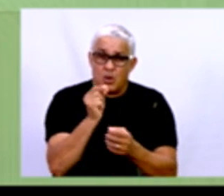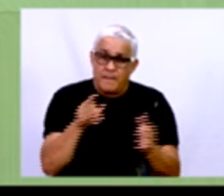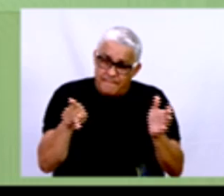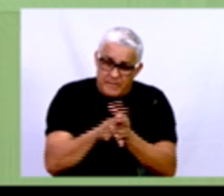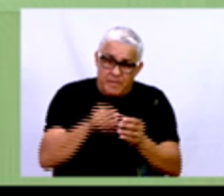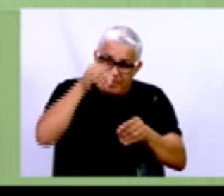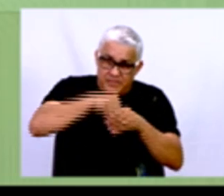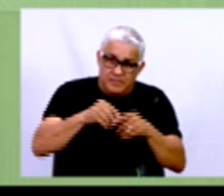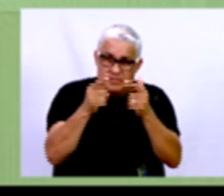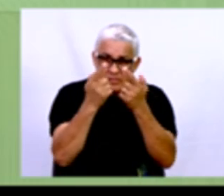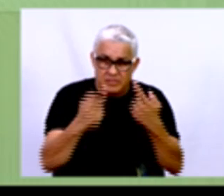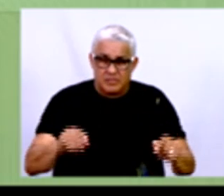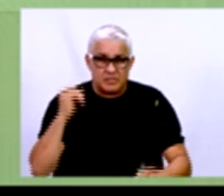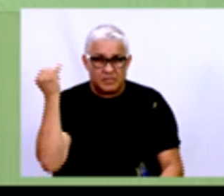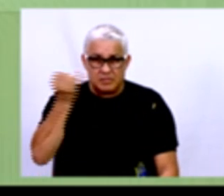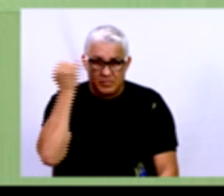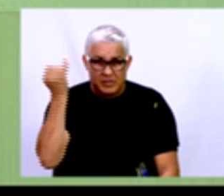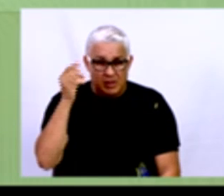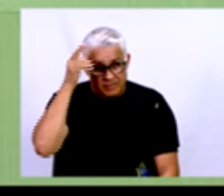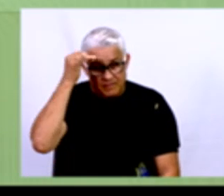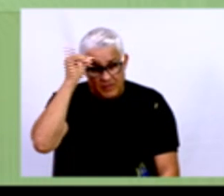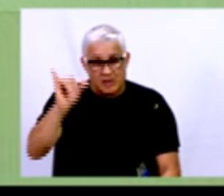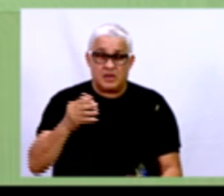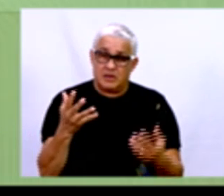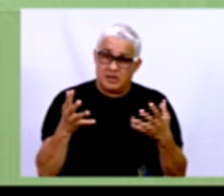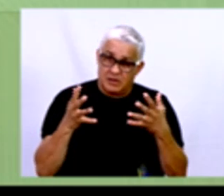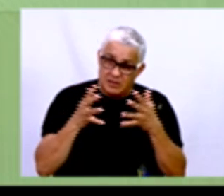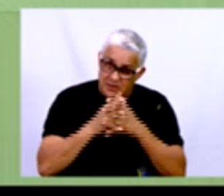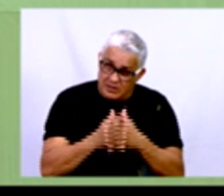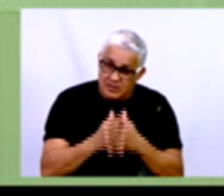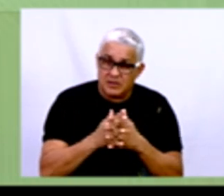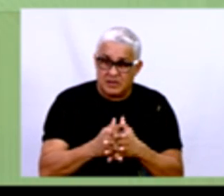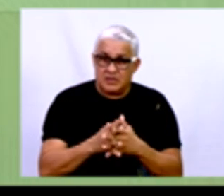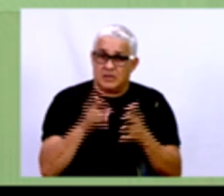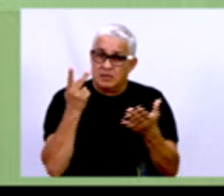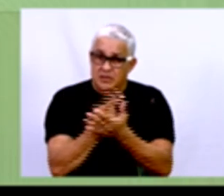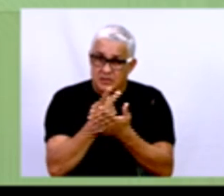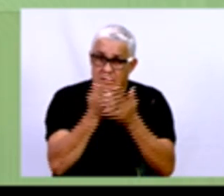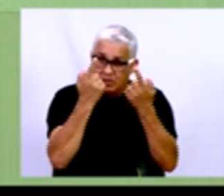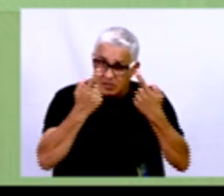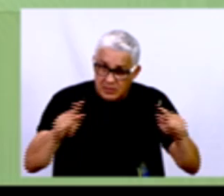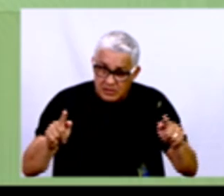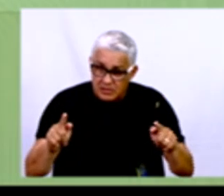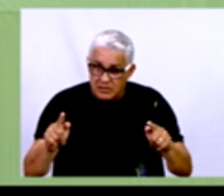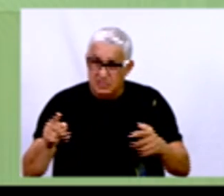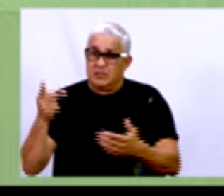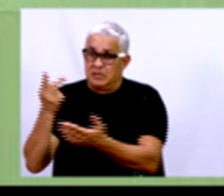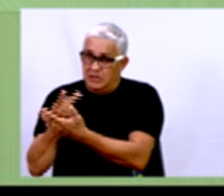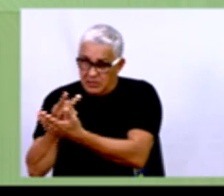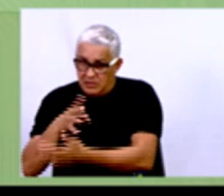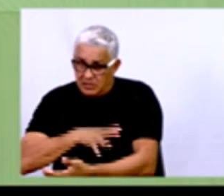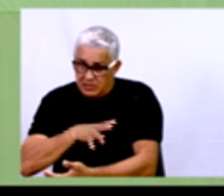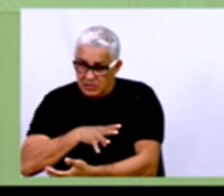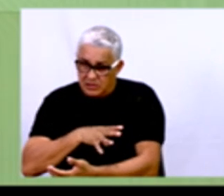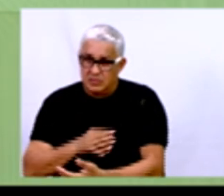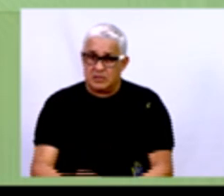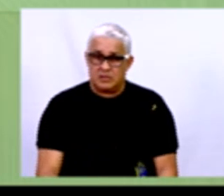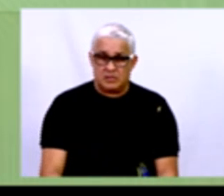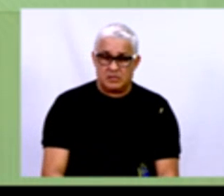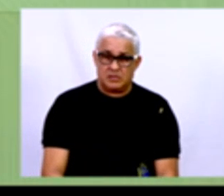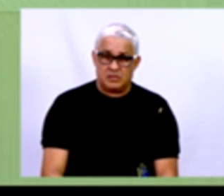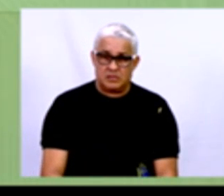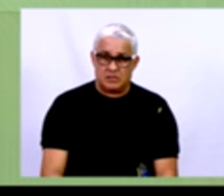é importante não confundir erro gramatical com erro de português. Erro de português